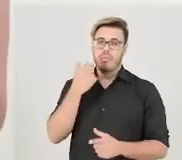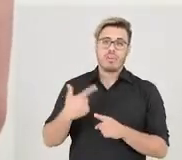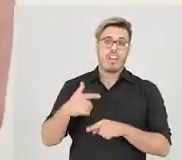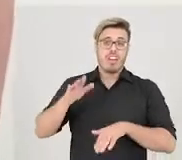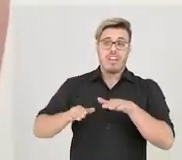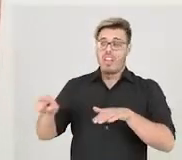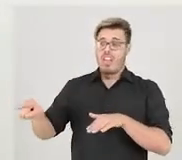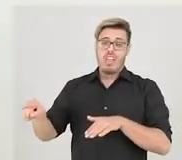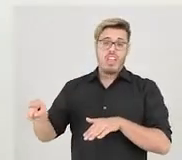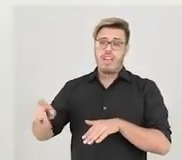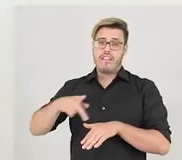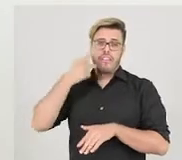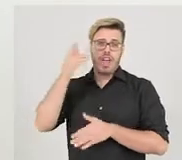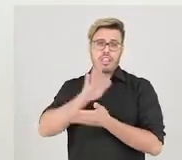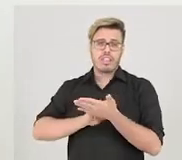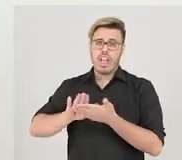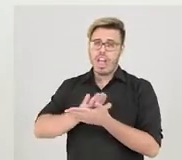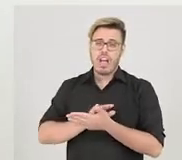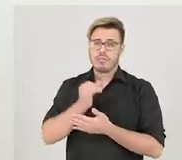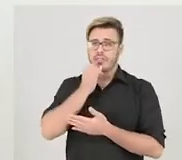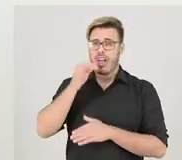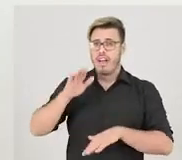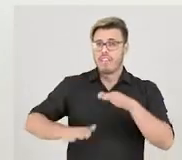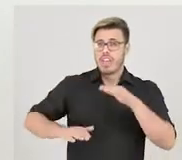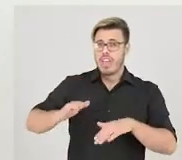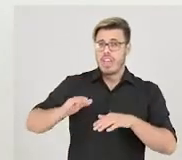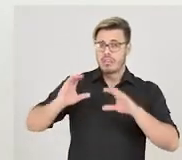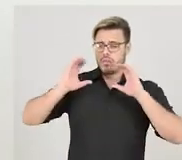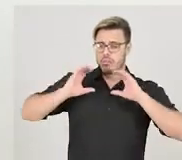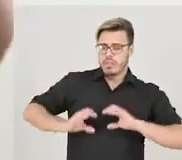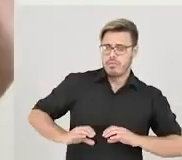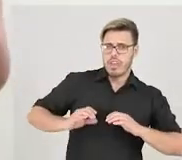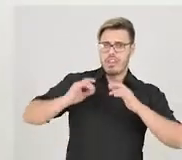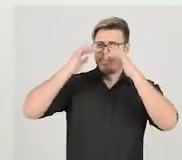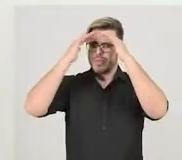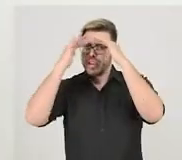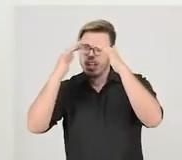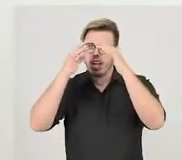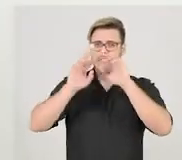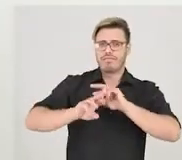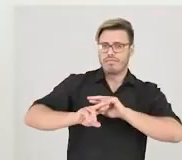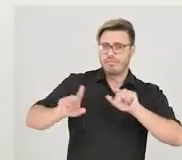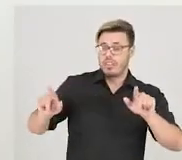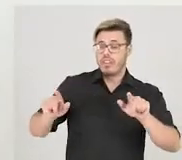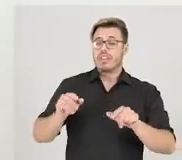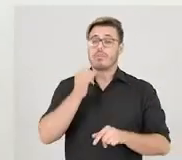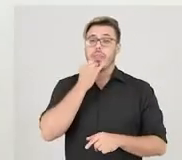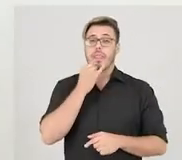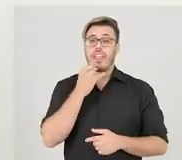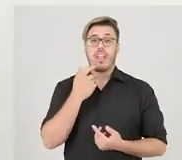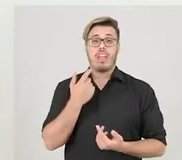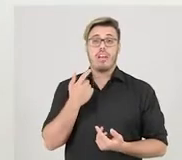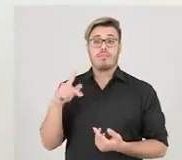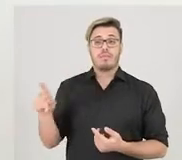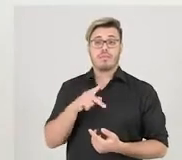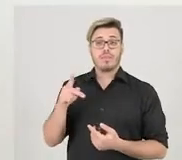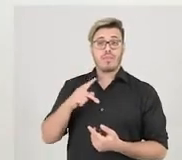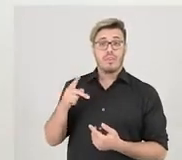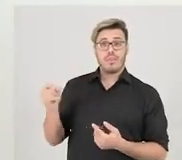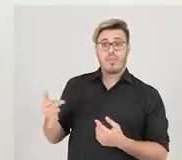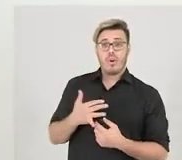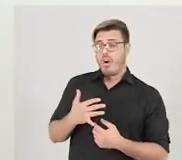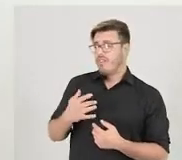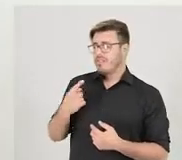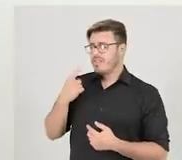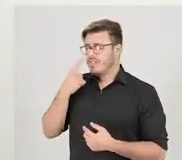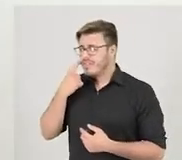comportamental. Até ele descobrir aquilo que o professor anterior levou um ano para saber, nós já nos perdemos. Então o